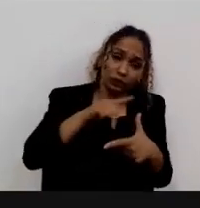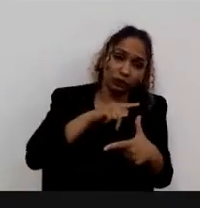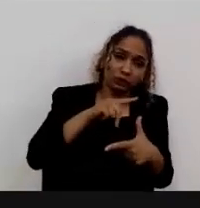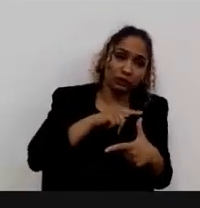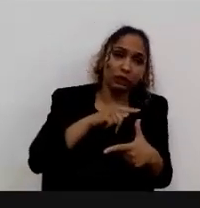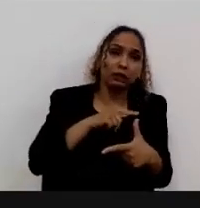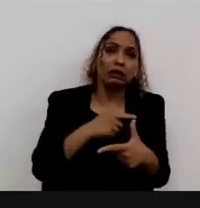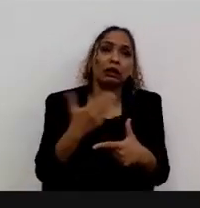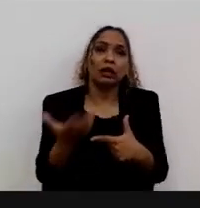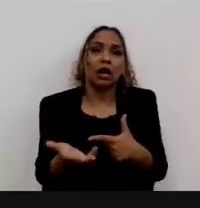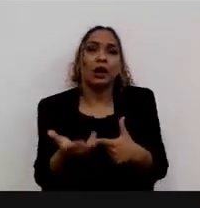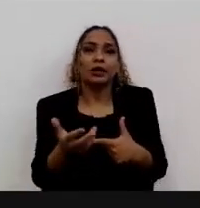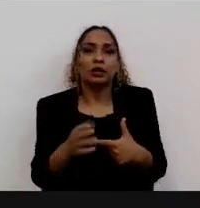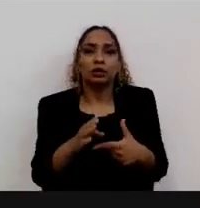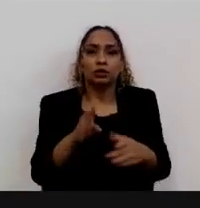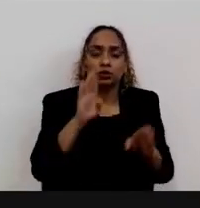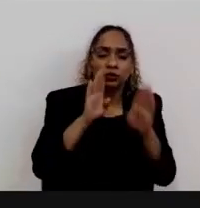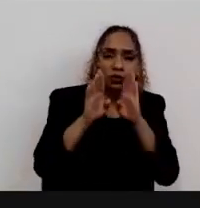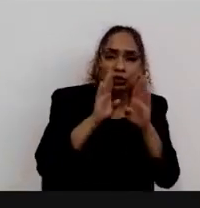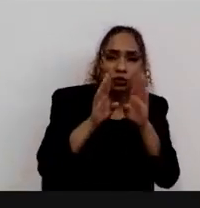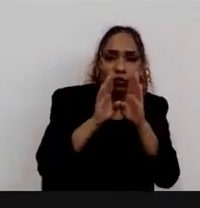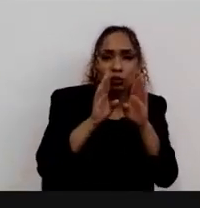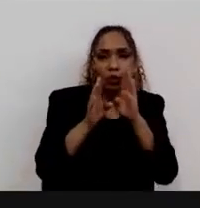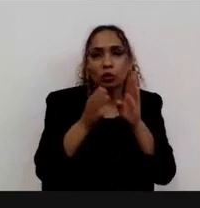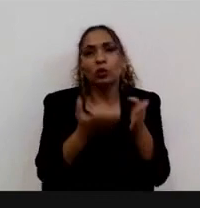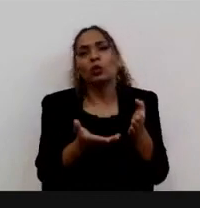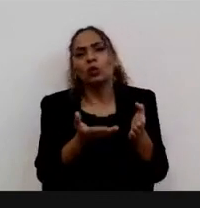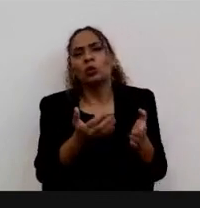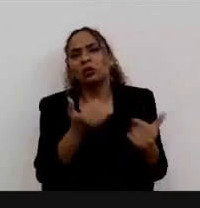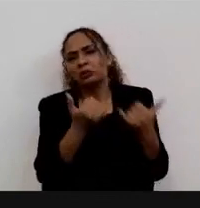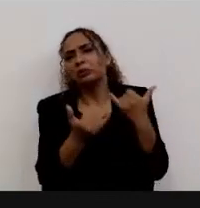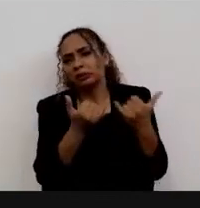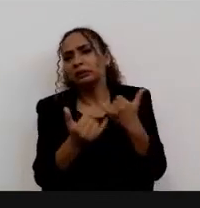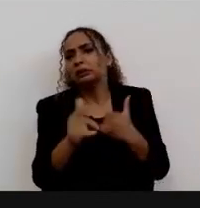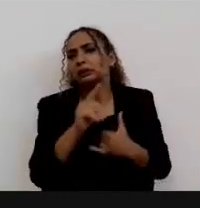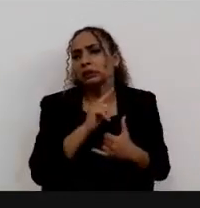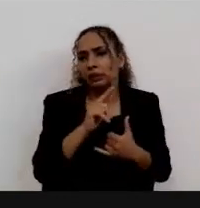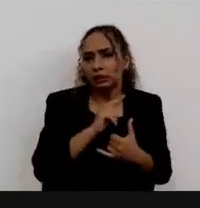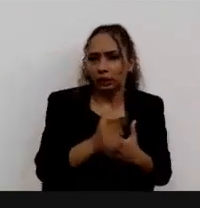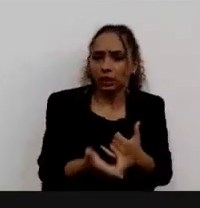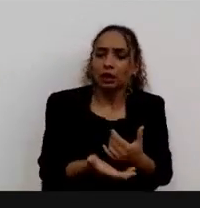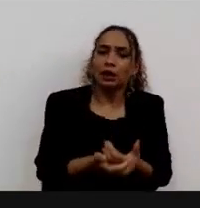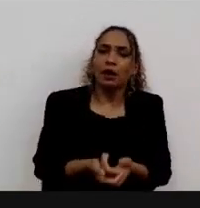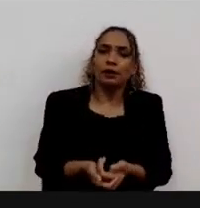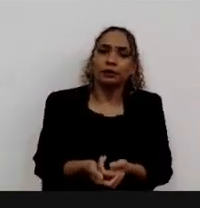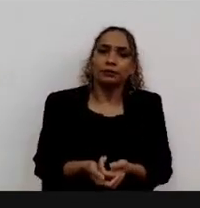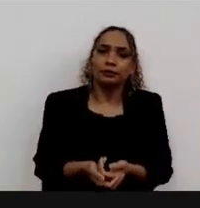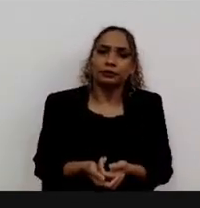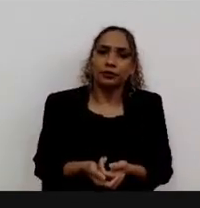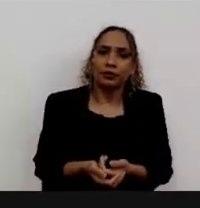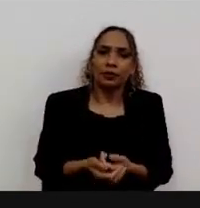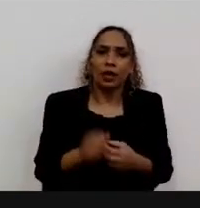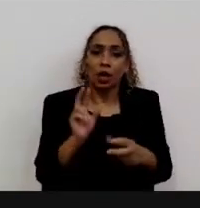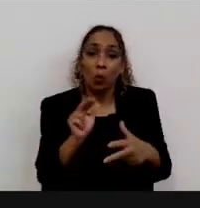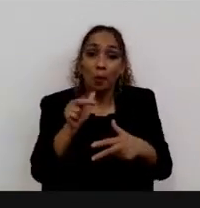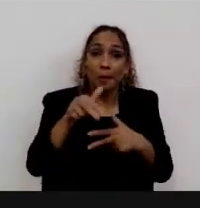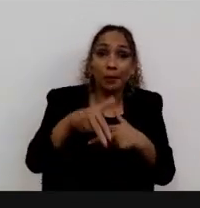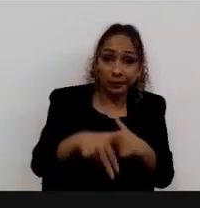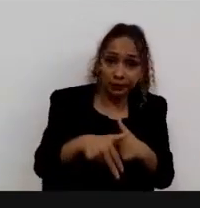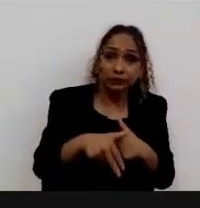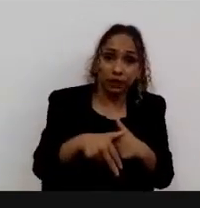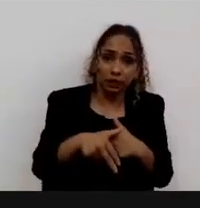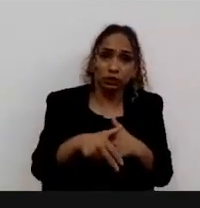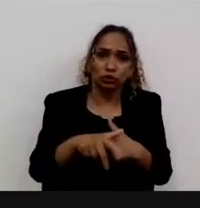do Facebook para Meta, etc. Aquilo parecia que ia acontecer, né? E para que o metaverso,